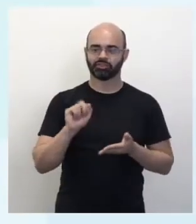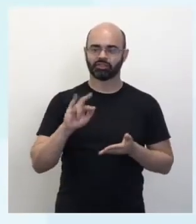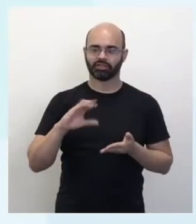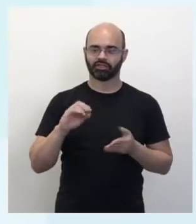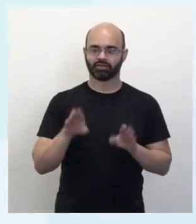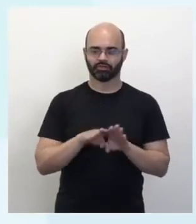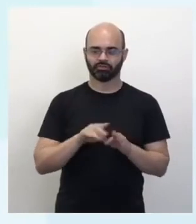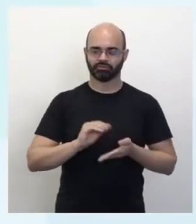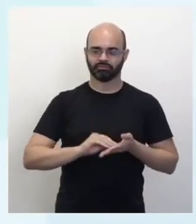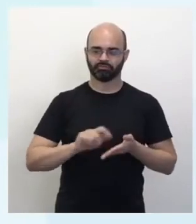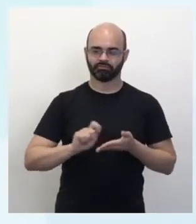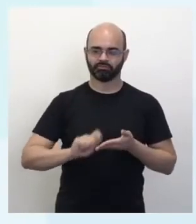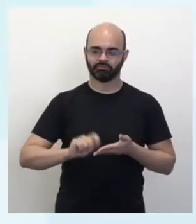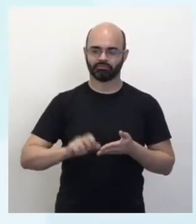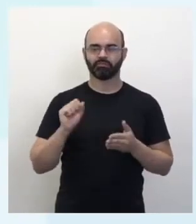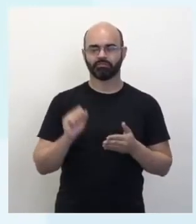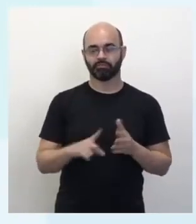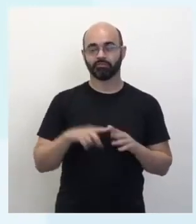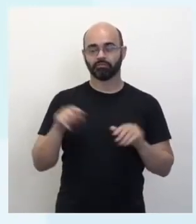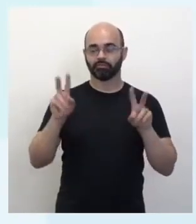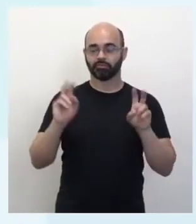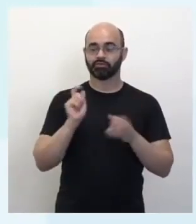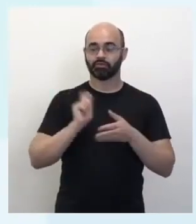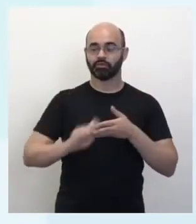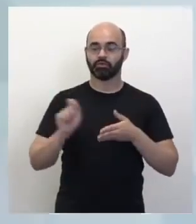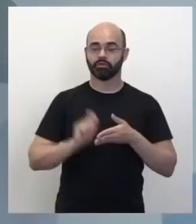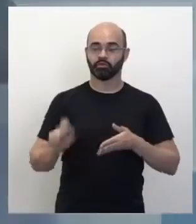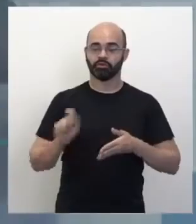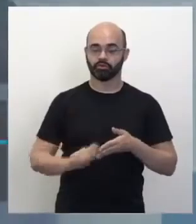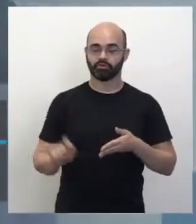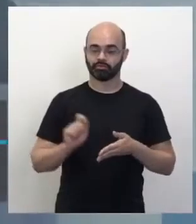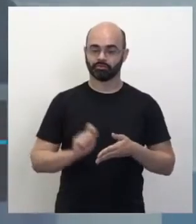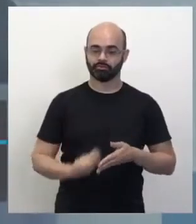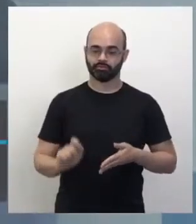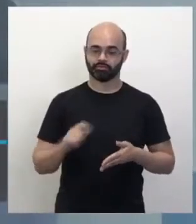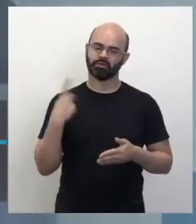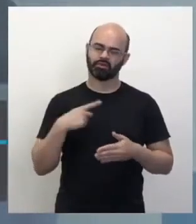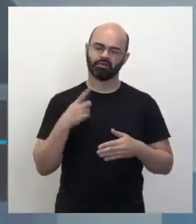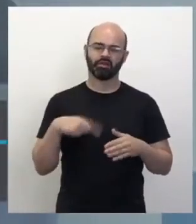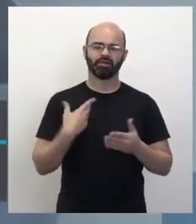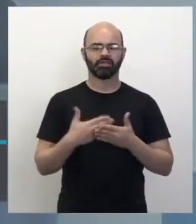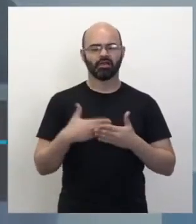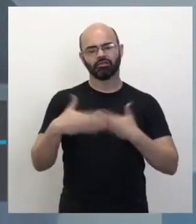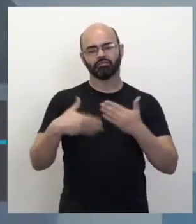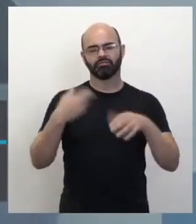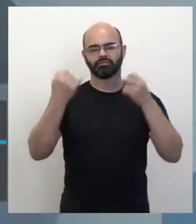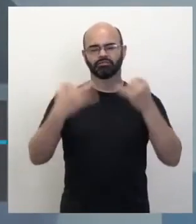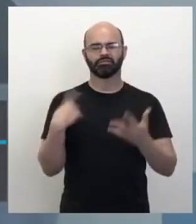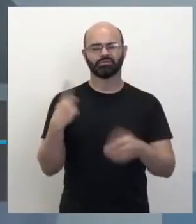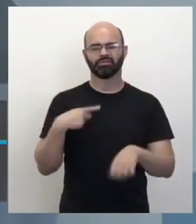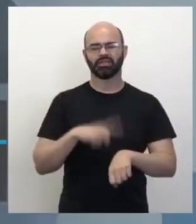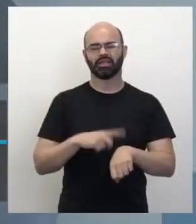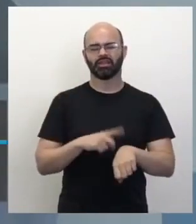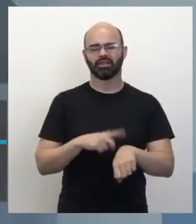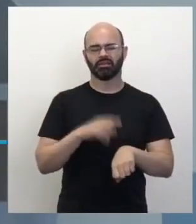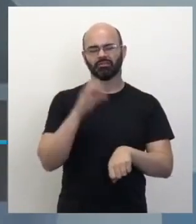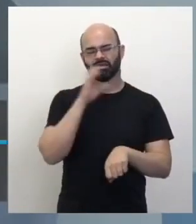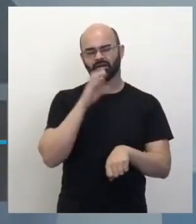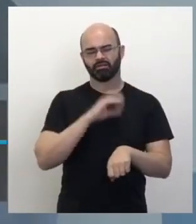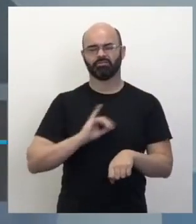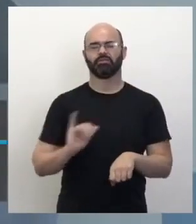falando sobre a escrita, certo? Como a gente já vai falando dessas estratégias durante a aula, então para a gente não perder muito tempo, vamos